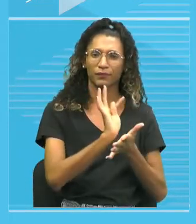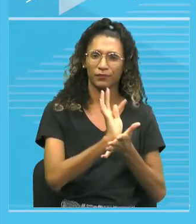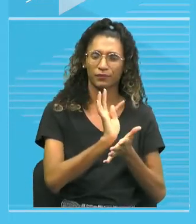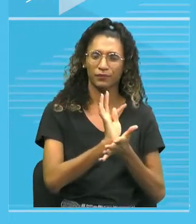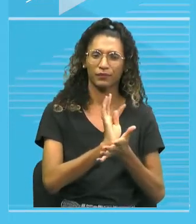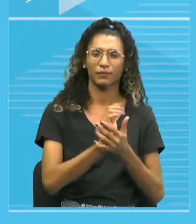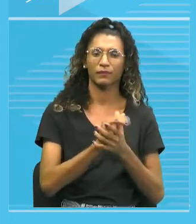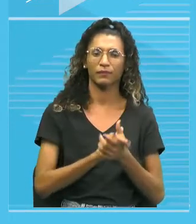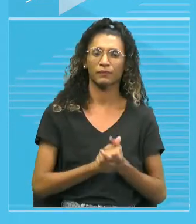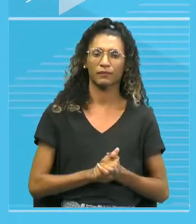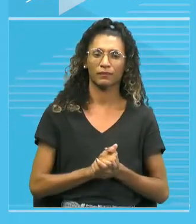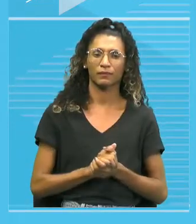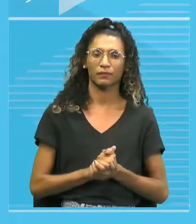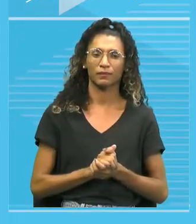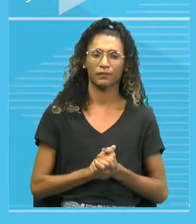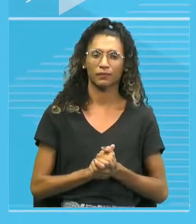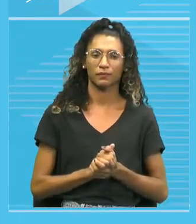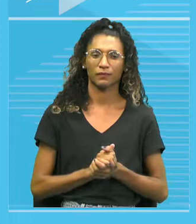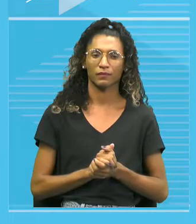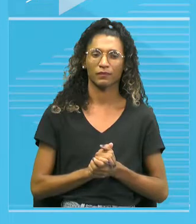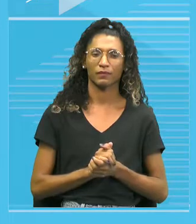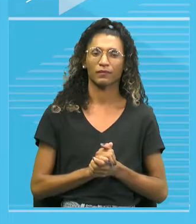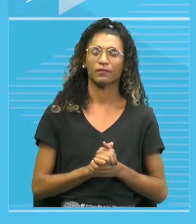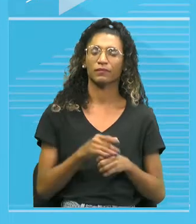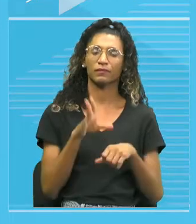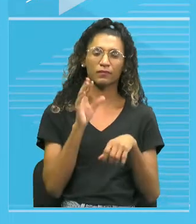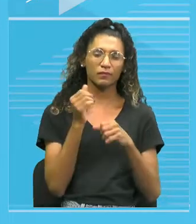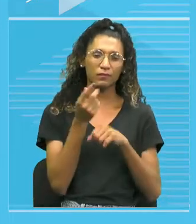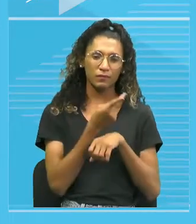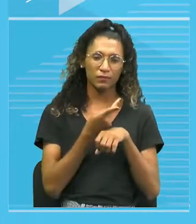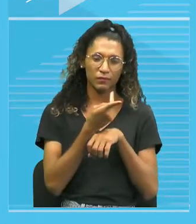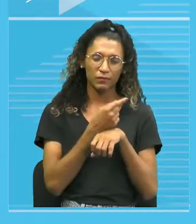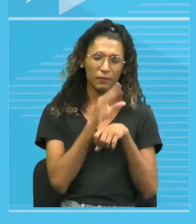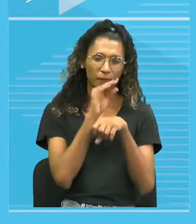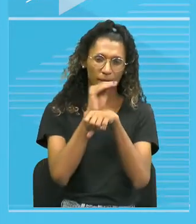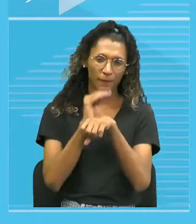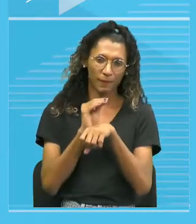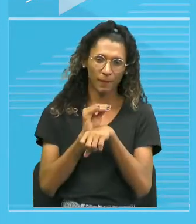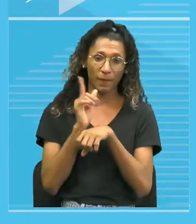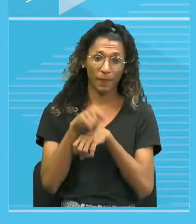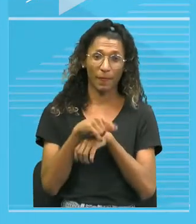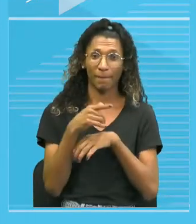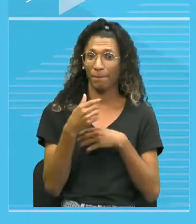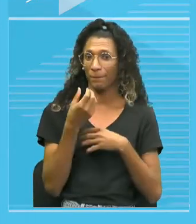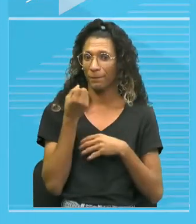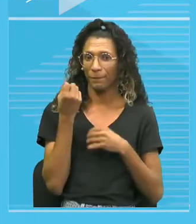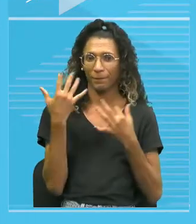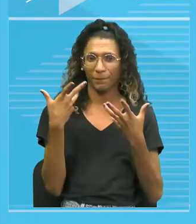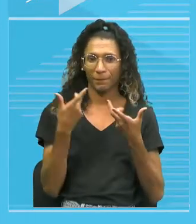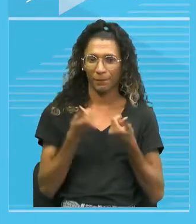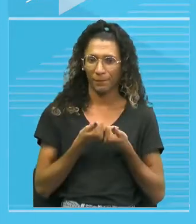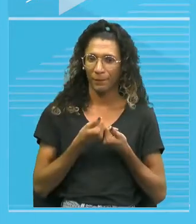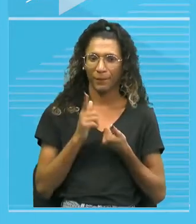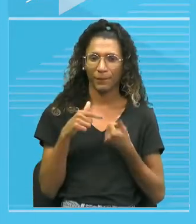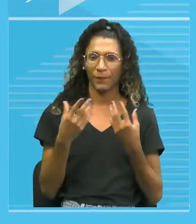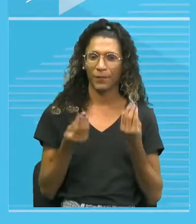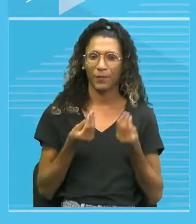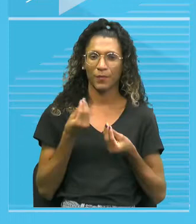particular, para poder se tratar, é um negócio absurdo. É uma coisa assim de